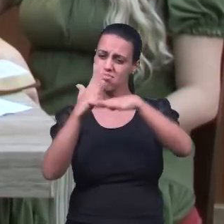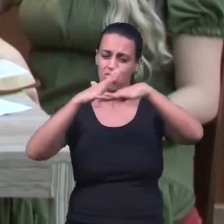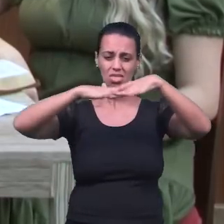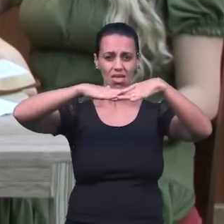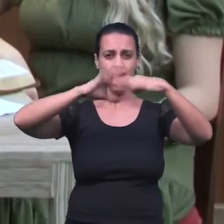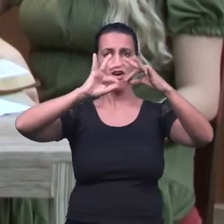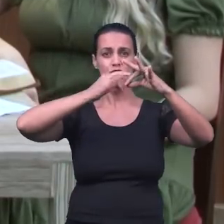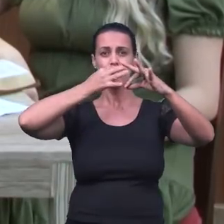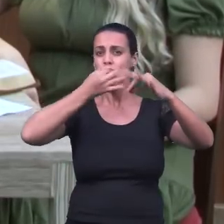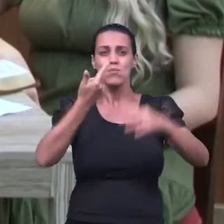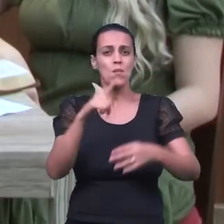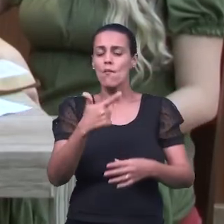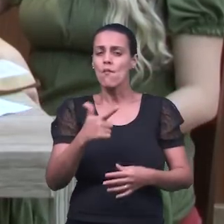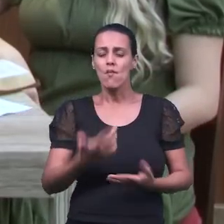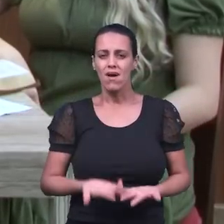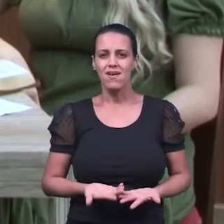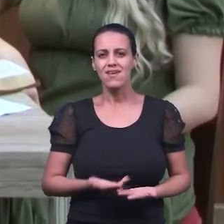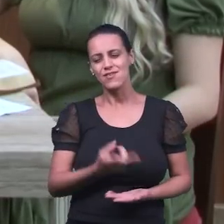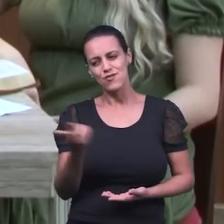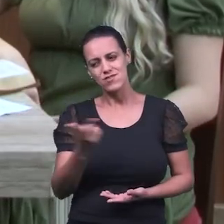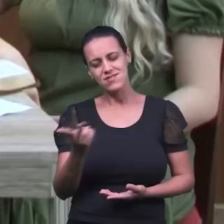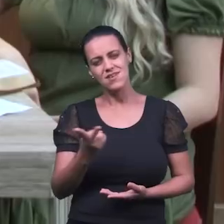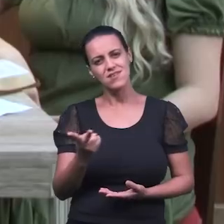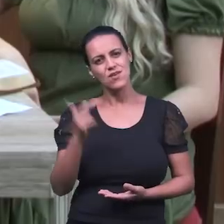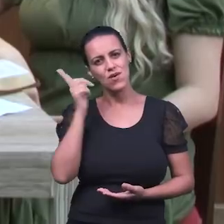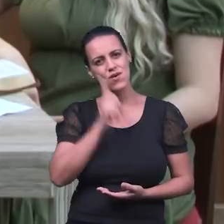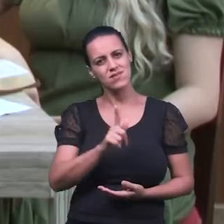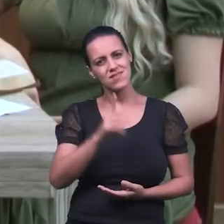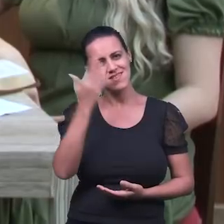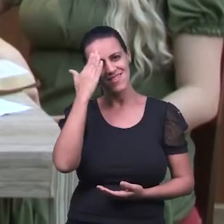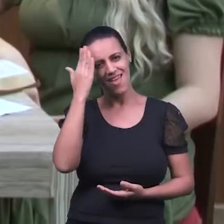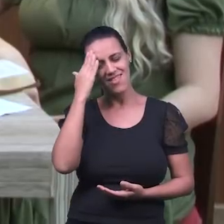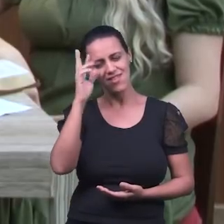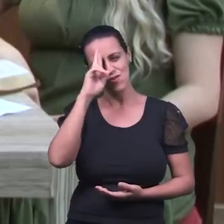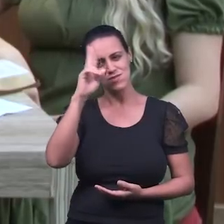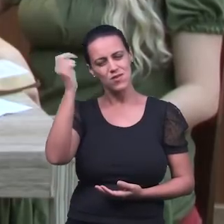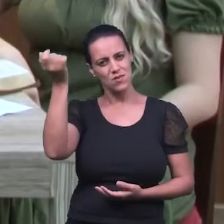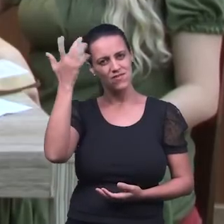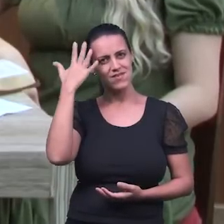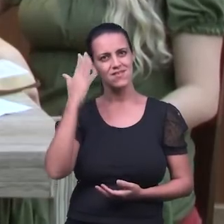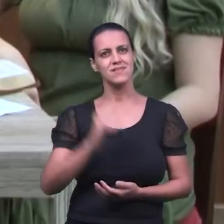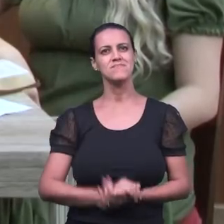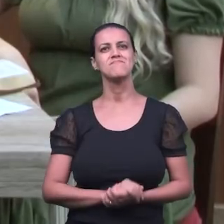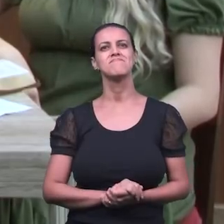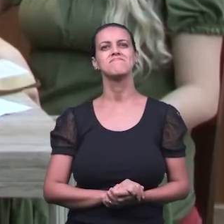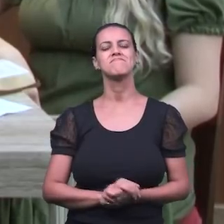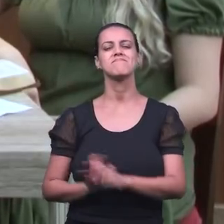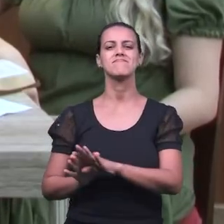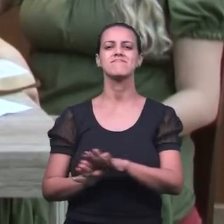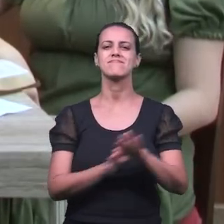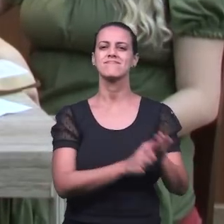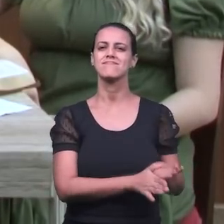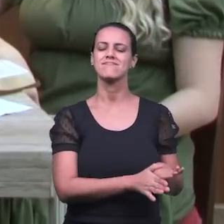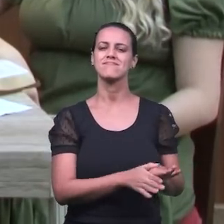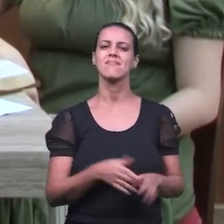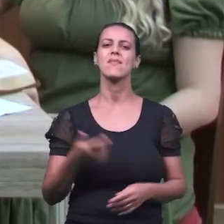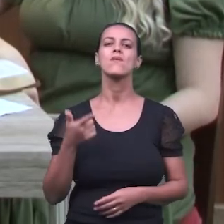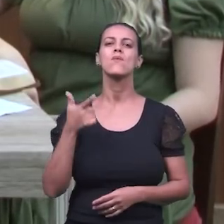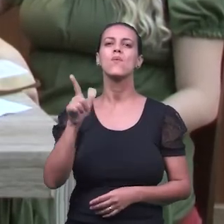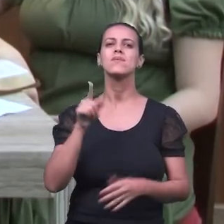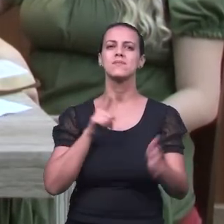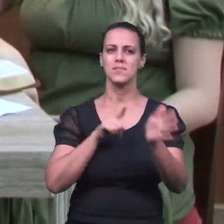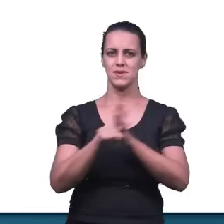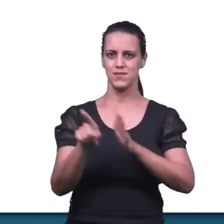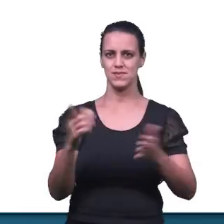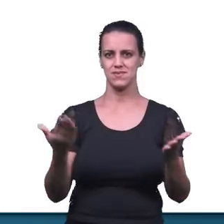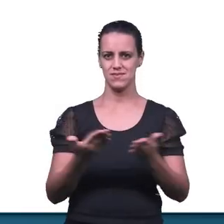muito bem aquilo que o Senhor tem mostrado para a sua igreja. Louvado seja o nome do Senhor. Muito bom. Vamos à nossa próxima pergunta